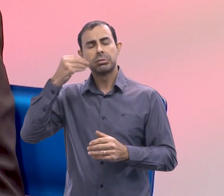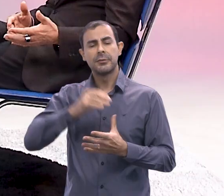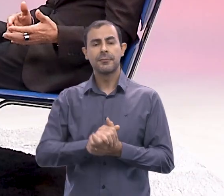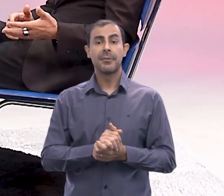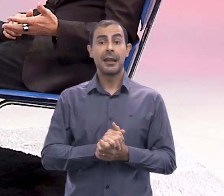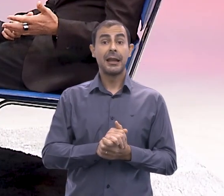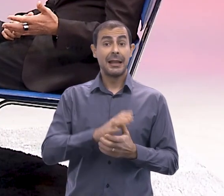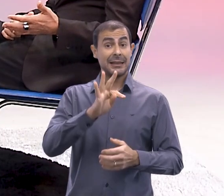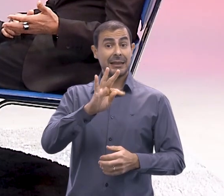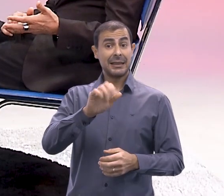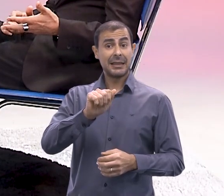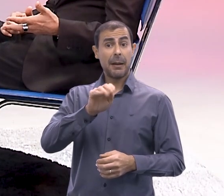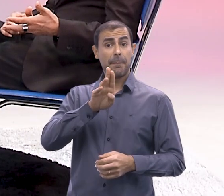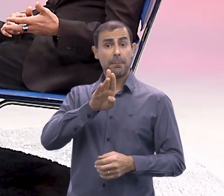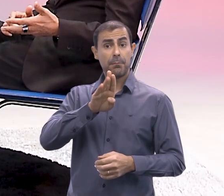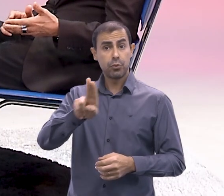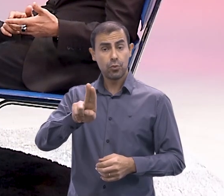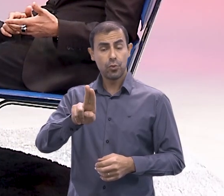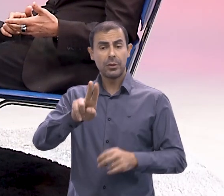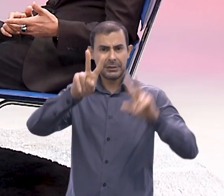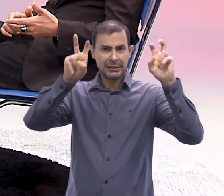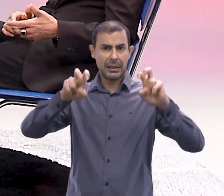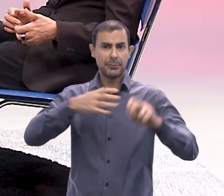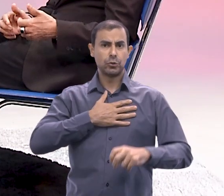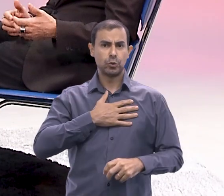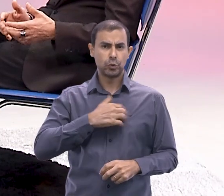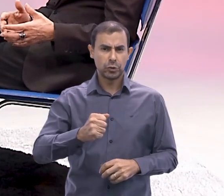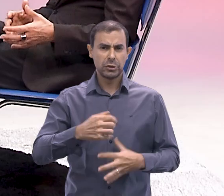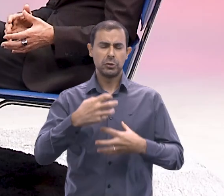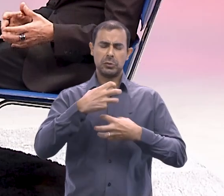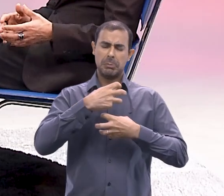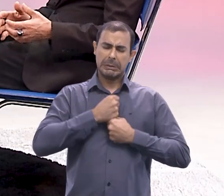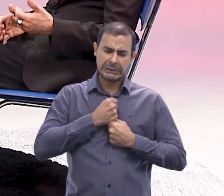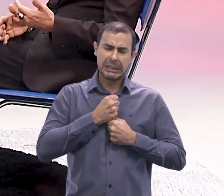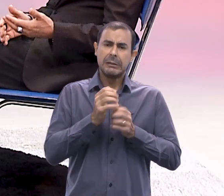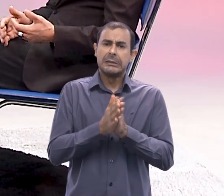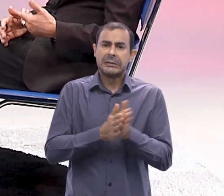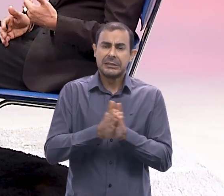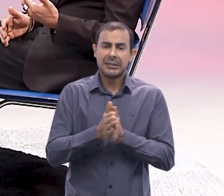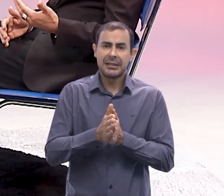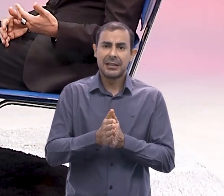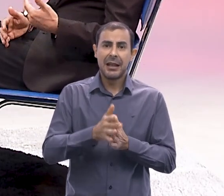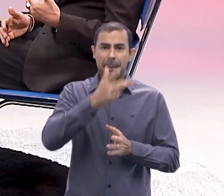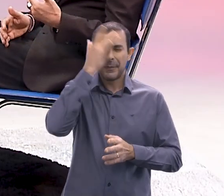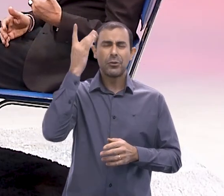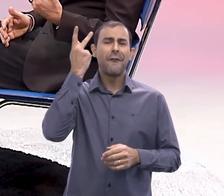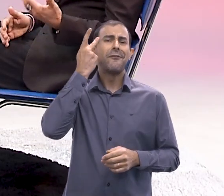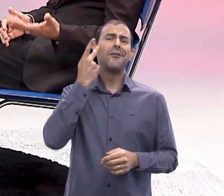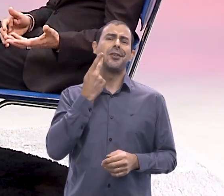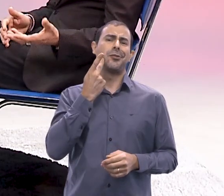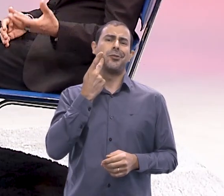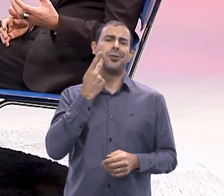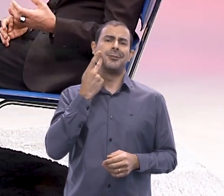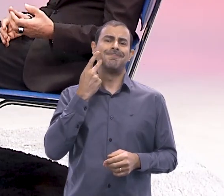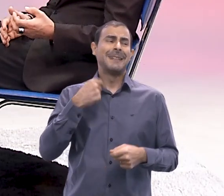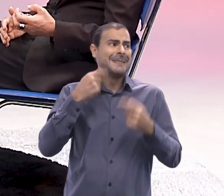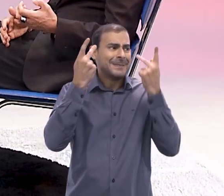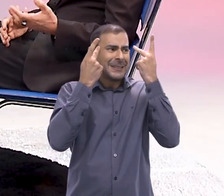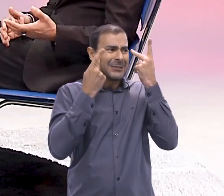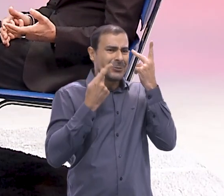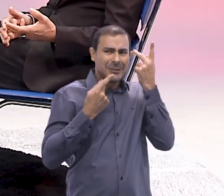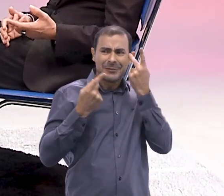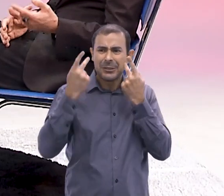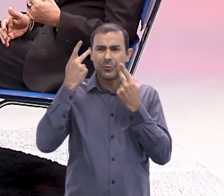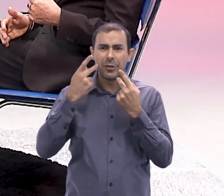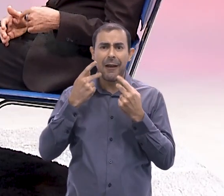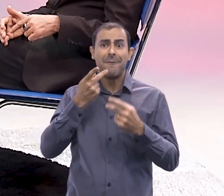pelo tema de suicídio, depressão, ansiedade, impede a pessoa de falar abertamente sobre suas dores, suas angústias,